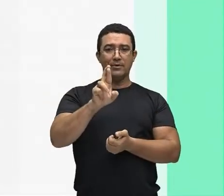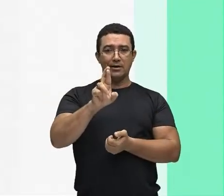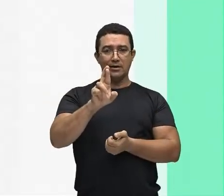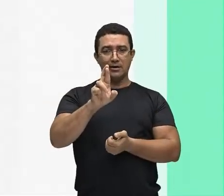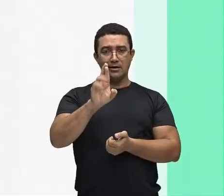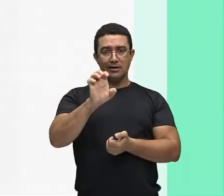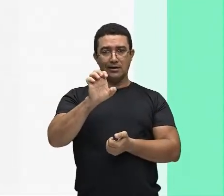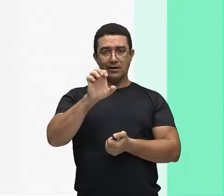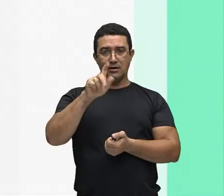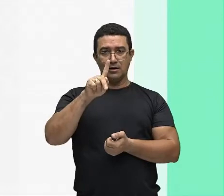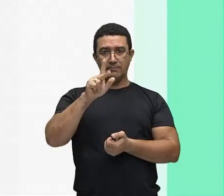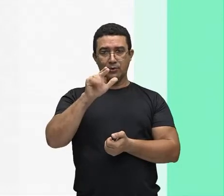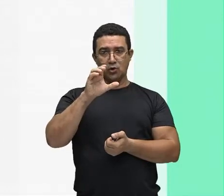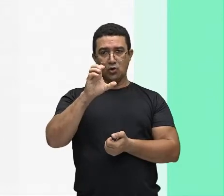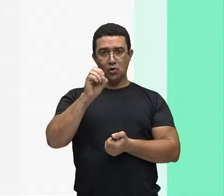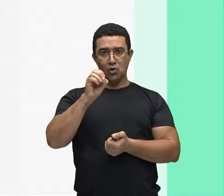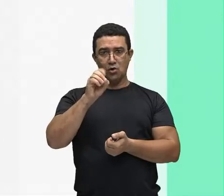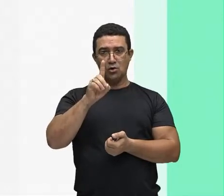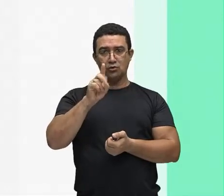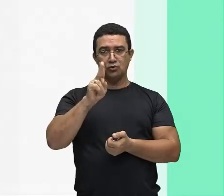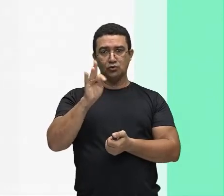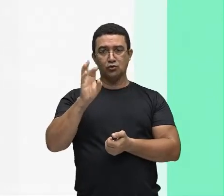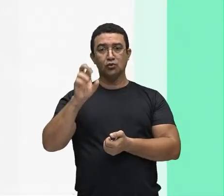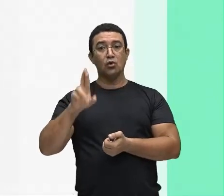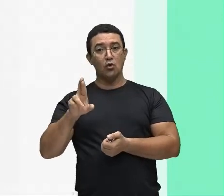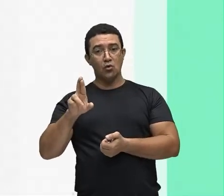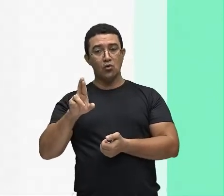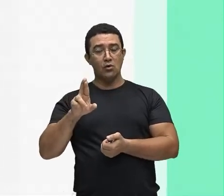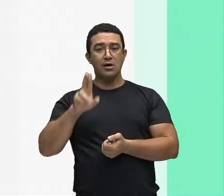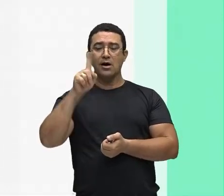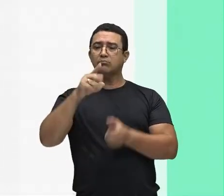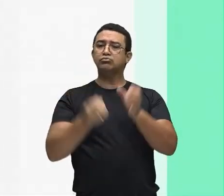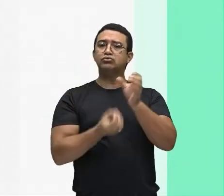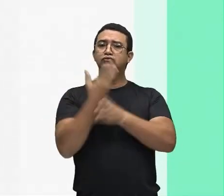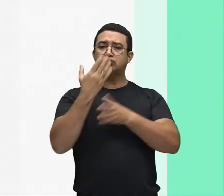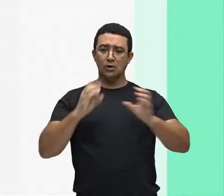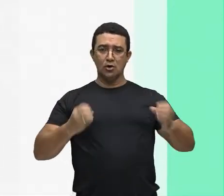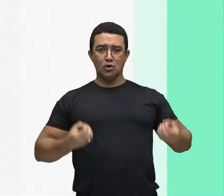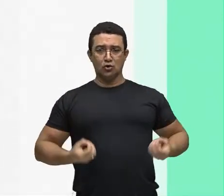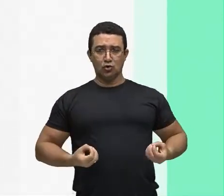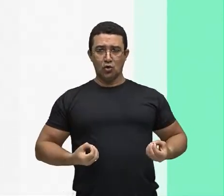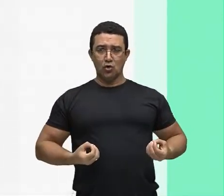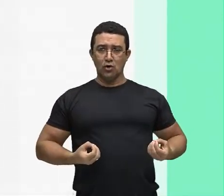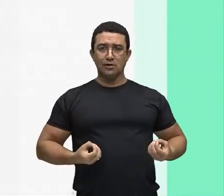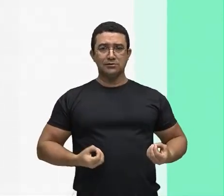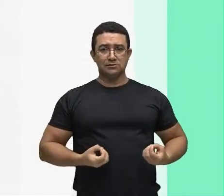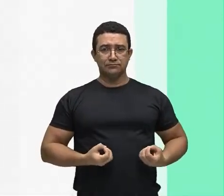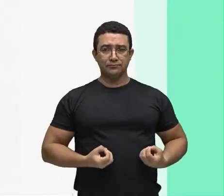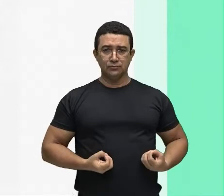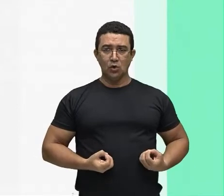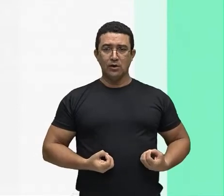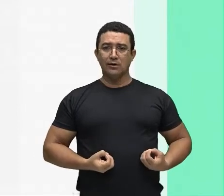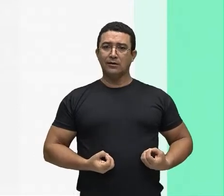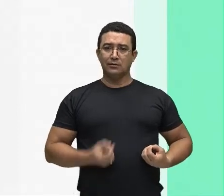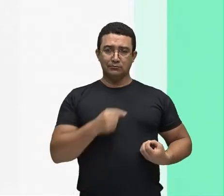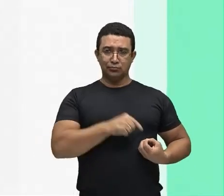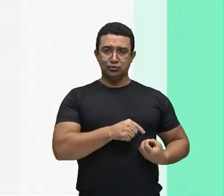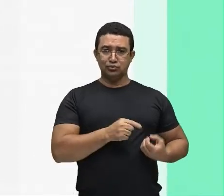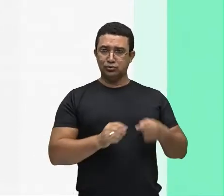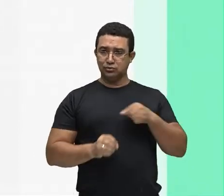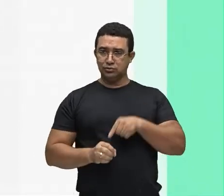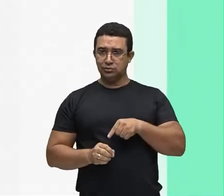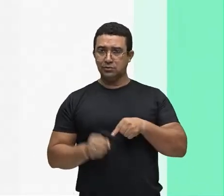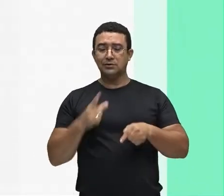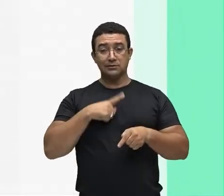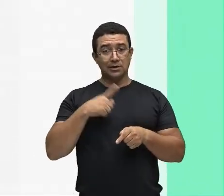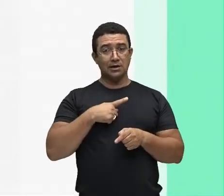observar aí na imagem. Então, esse sistema reprodutor, que é formado por 2 ovários, nesses ovários estarão os gametas femininos que